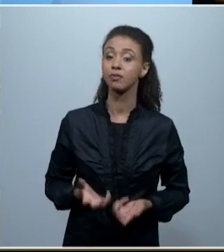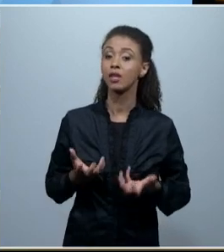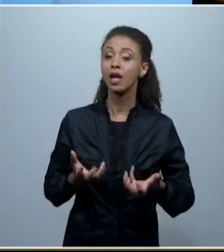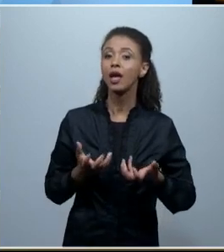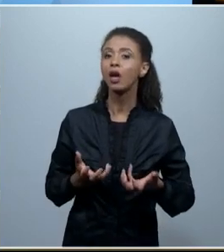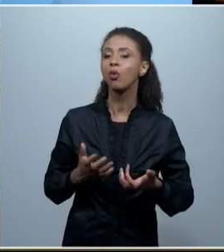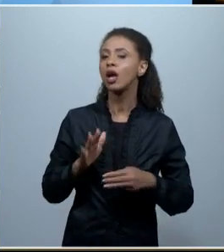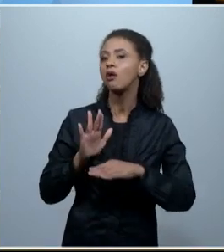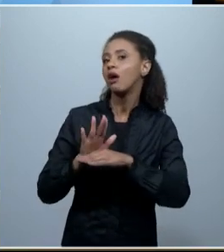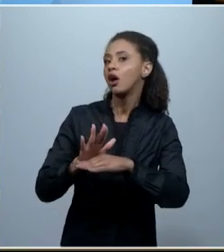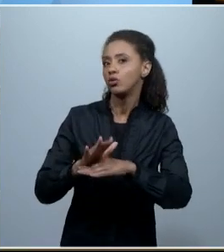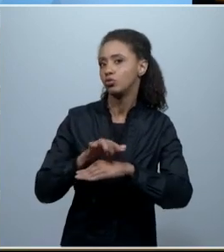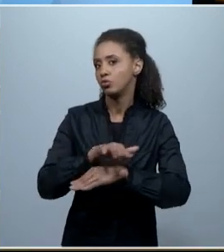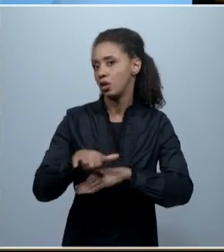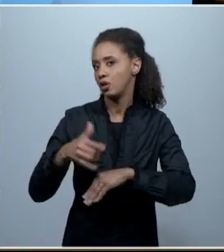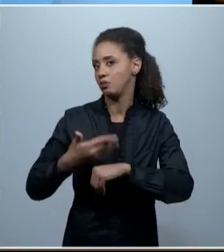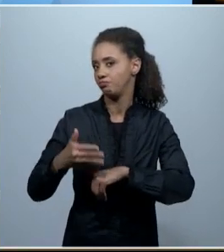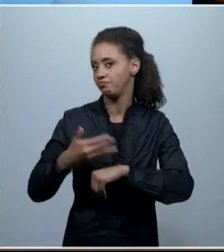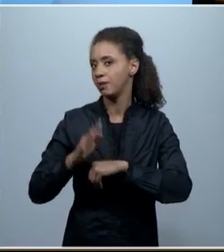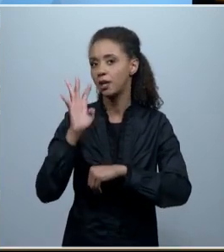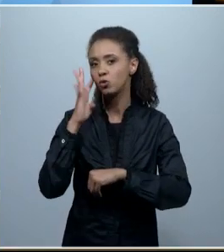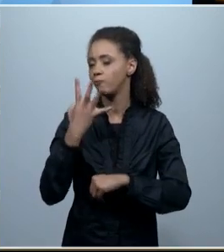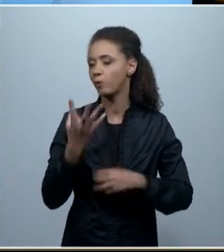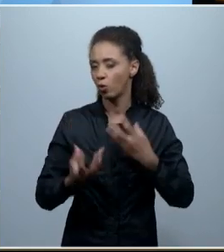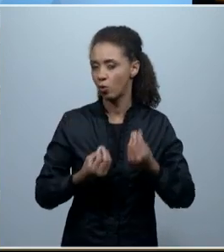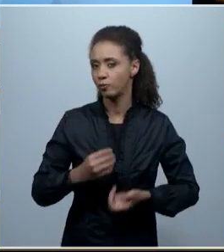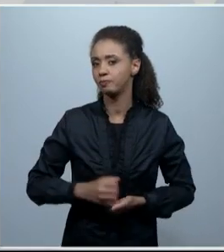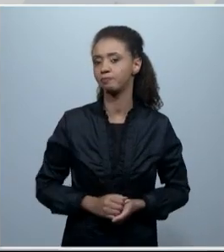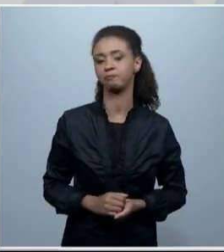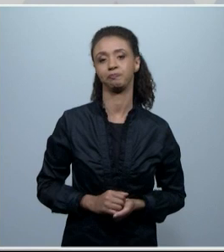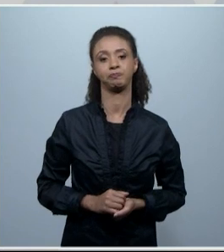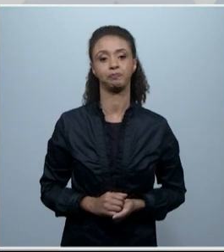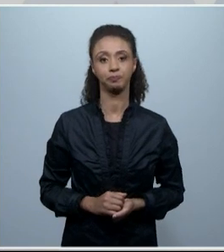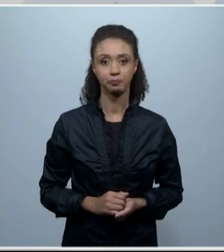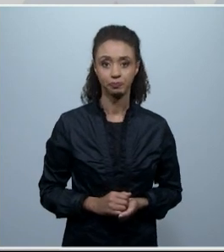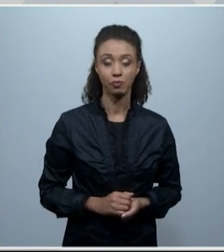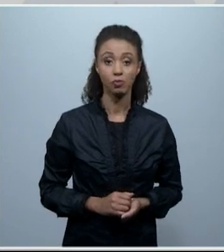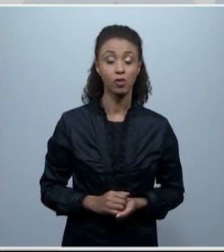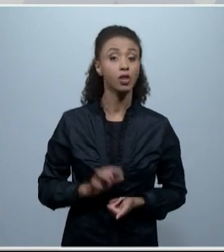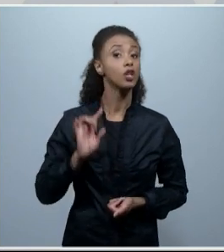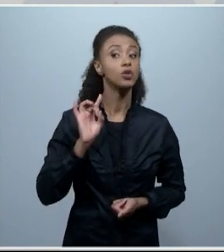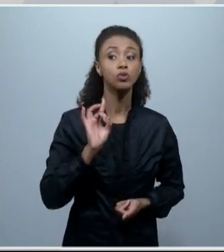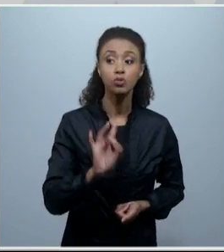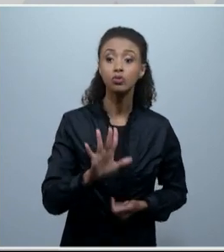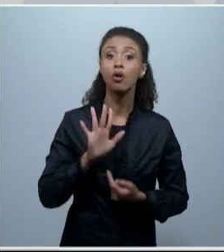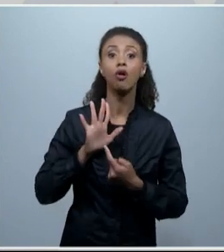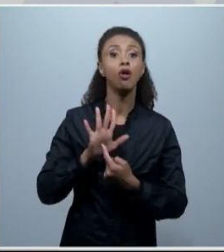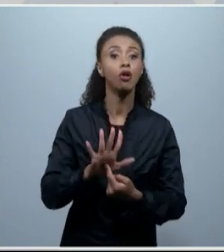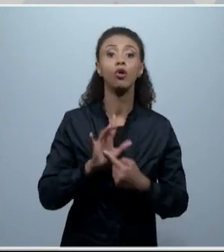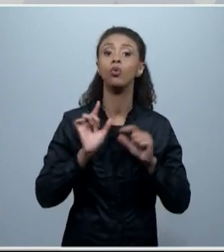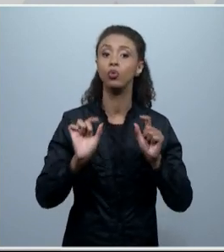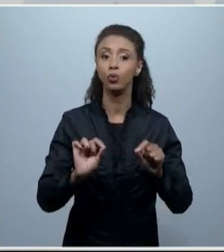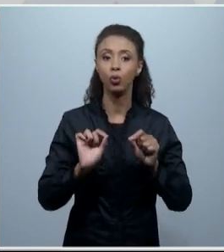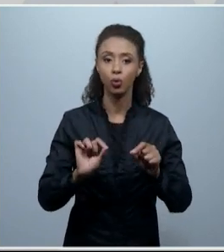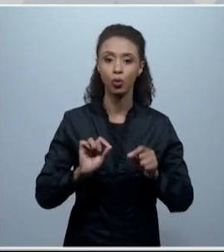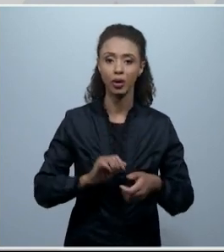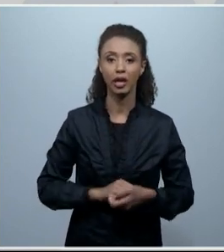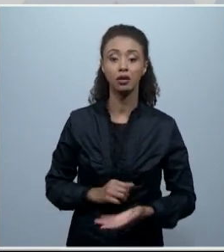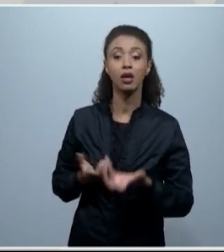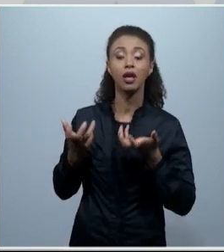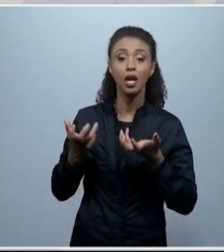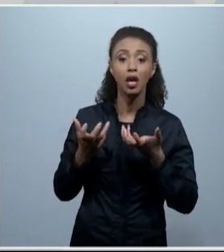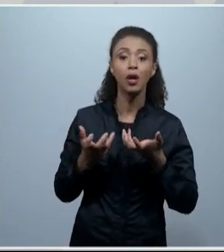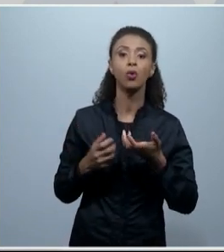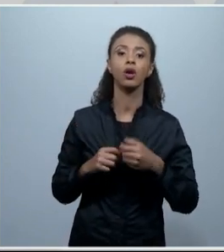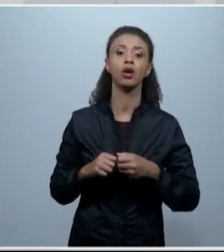esse exercício então o exercício é simplesmente a mostrar que a soma dos ângulos internos de um triângulo 180graus